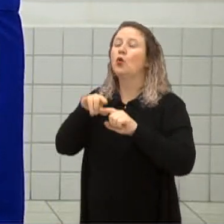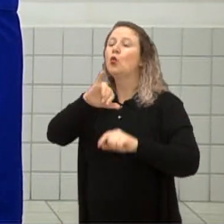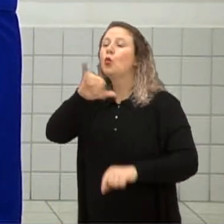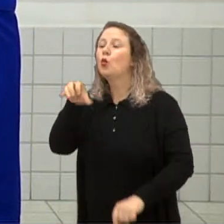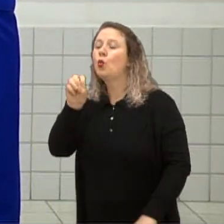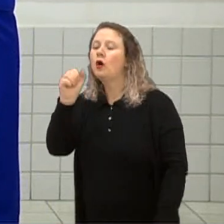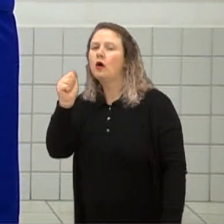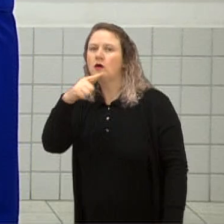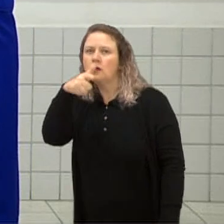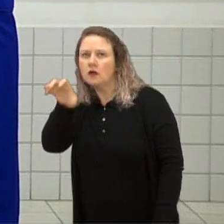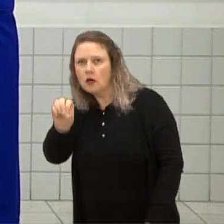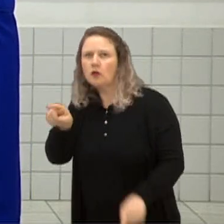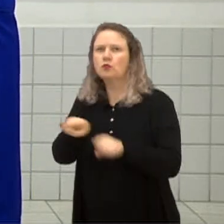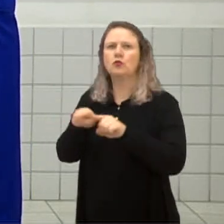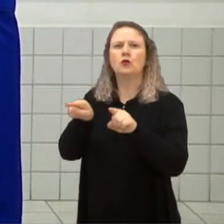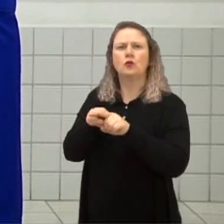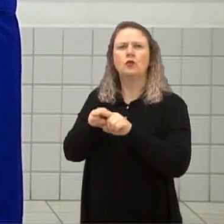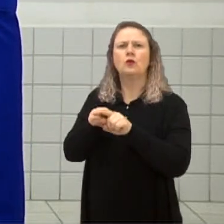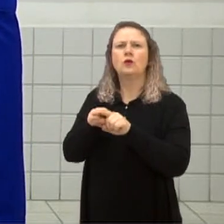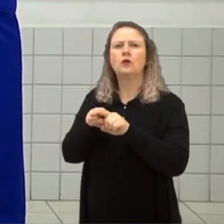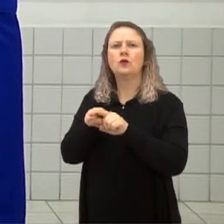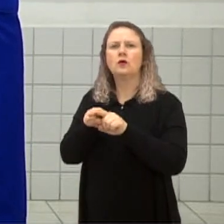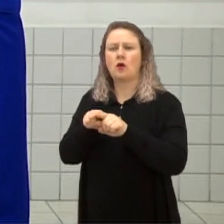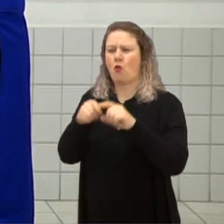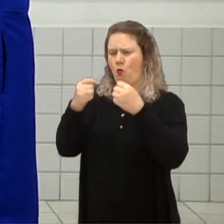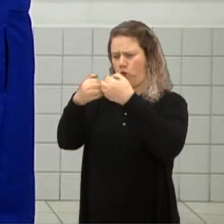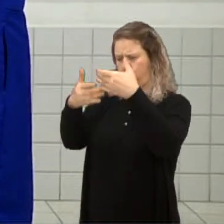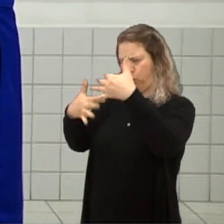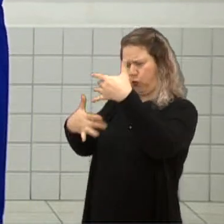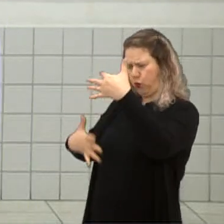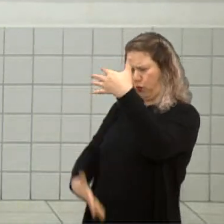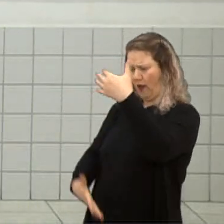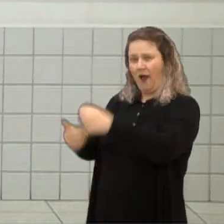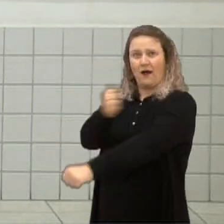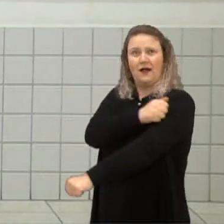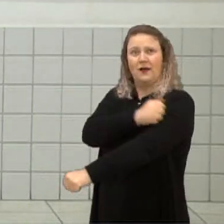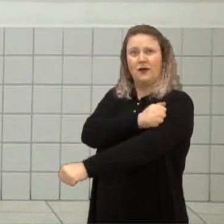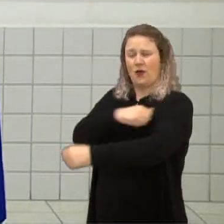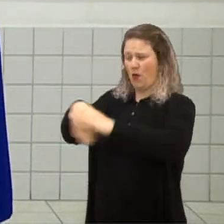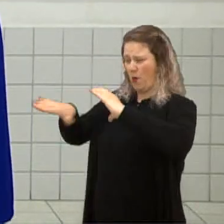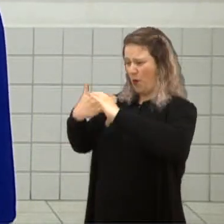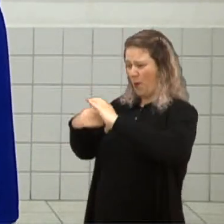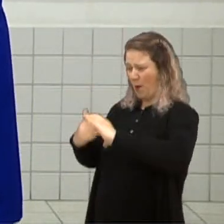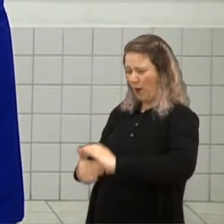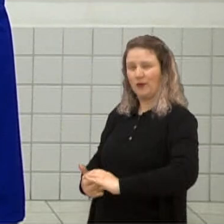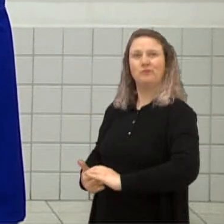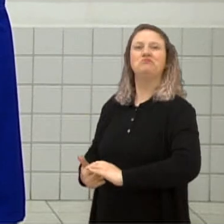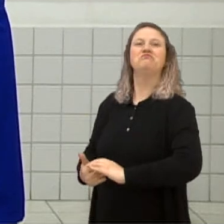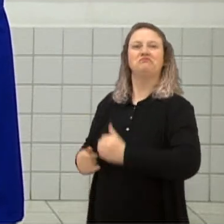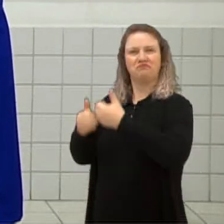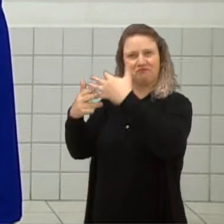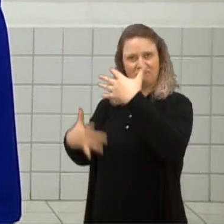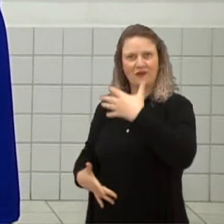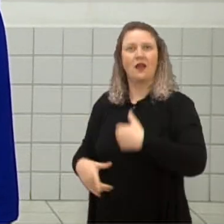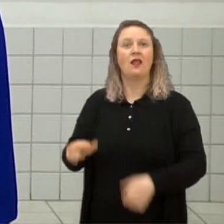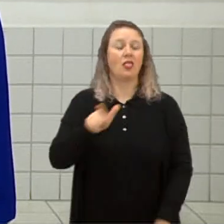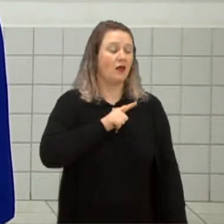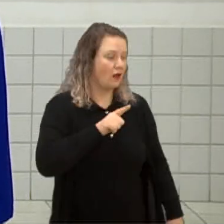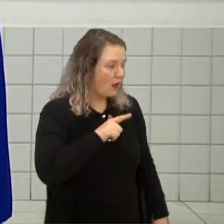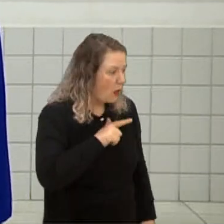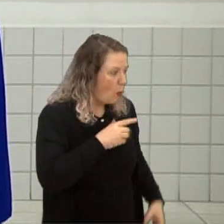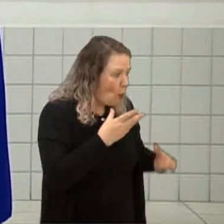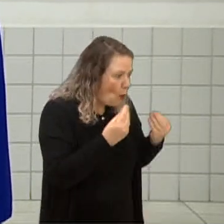Grande. Stephanie, de Mangueirinha. Tem bastante alunos, a gente vai falando aí no decorrer das aulas. Não, e olha, eu tenho um monte aqui também,